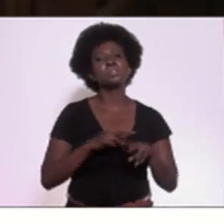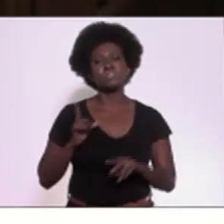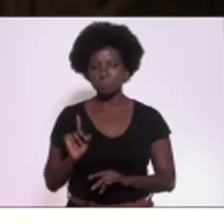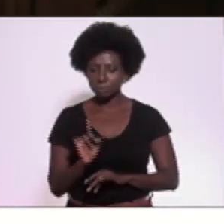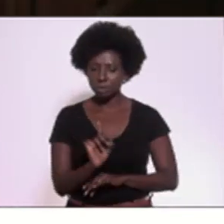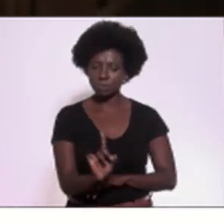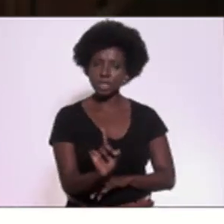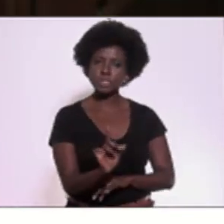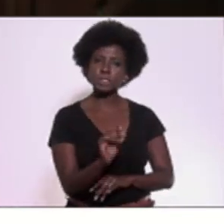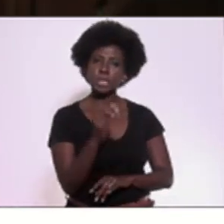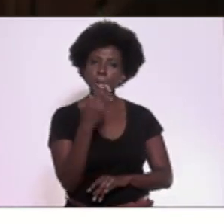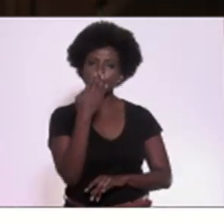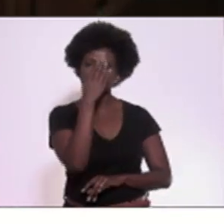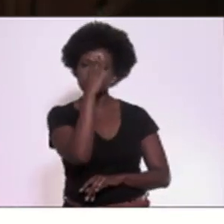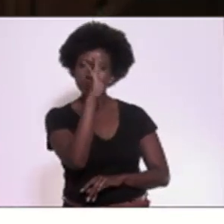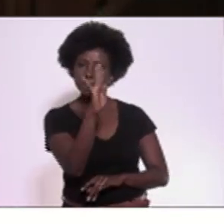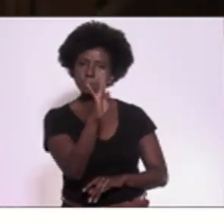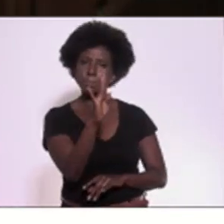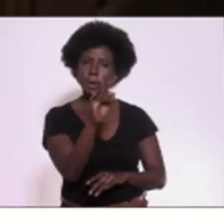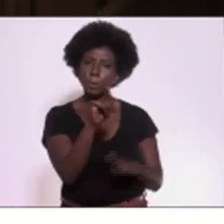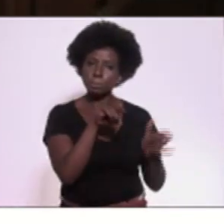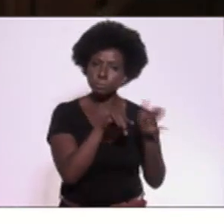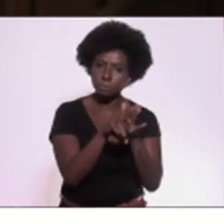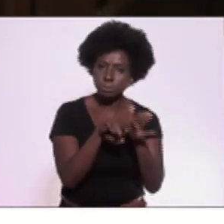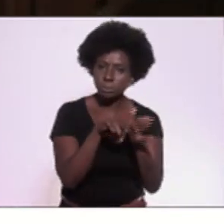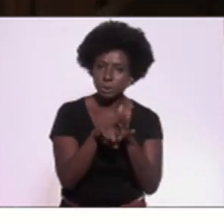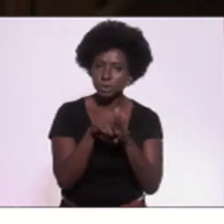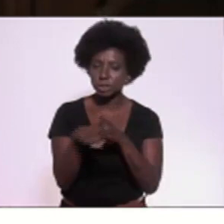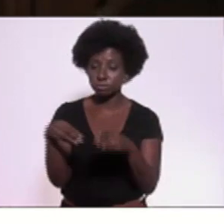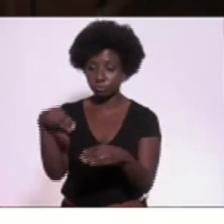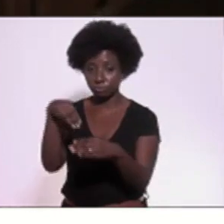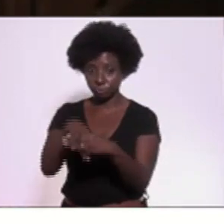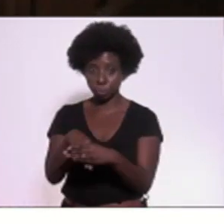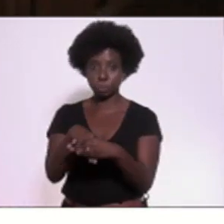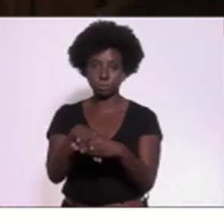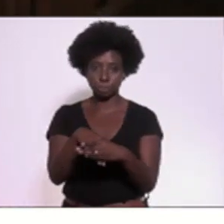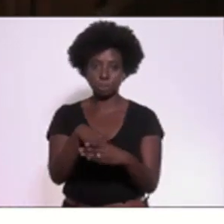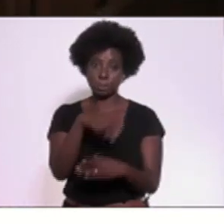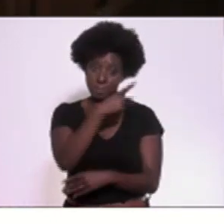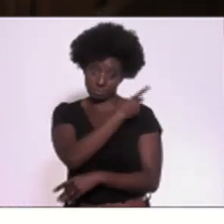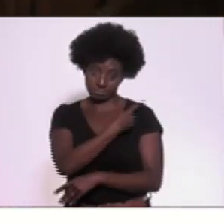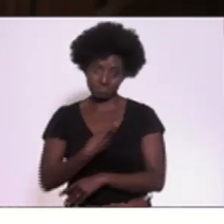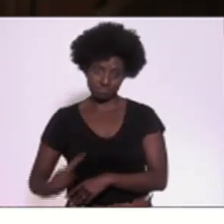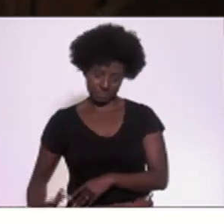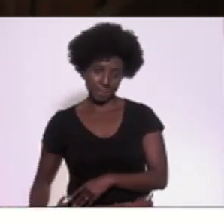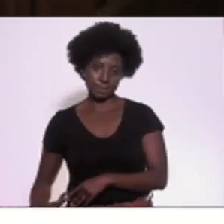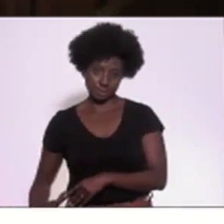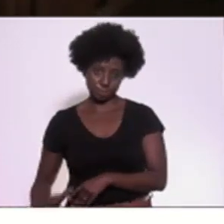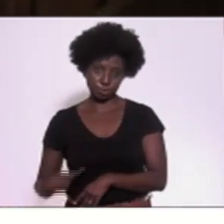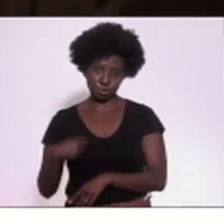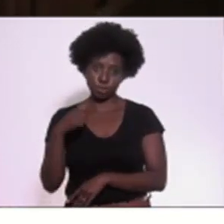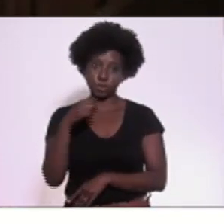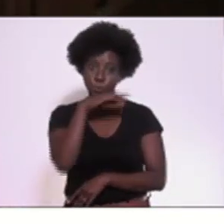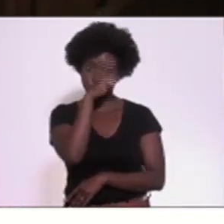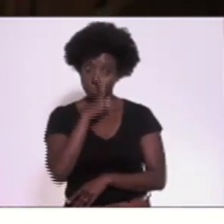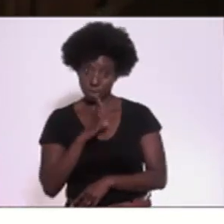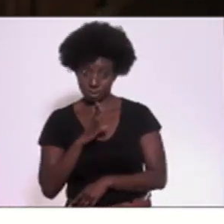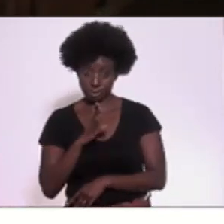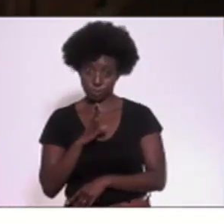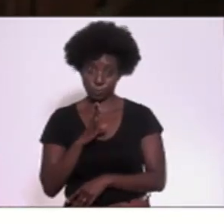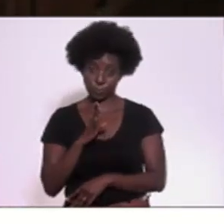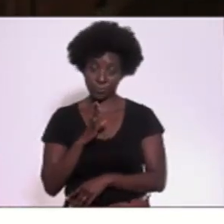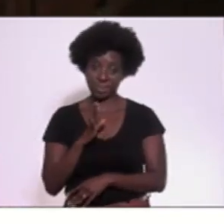principais pesquisas de intenção de voto para a presidência da República. Então, nada é por acaso